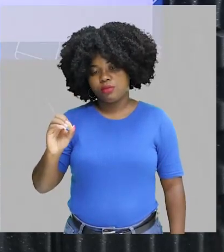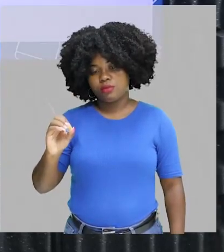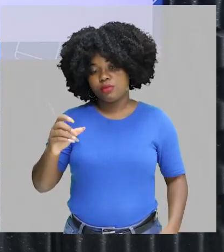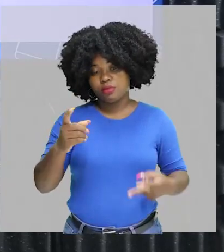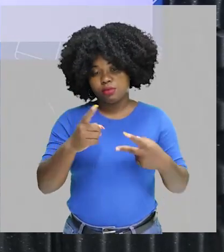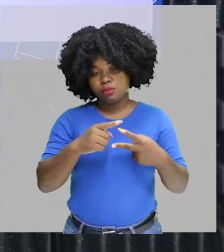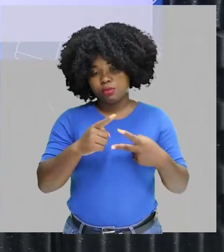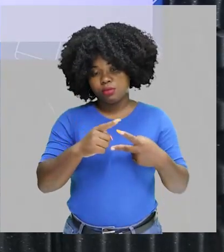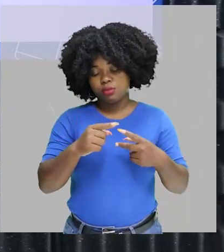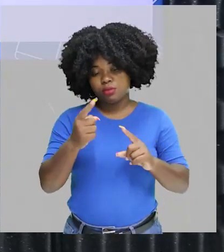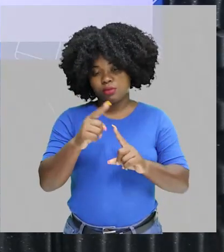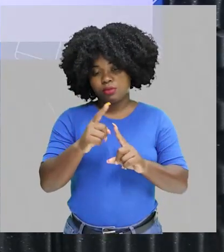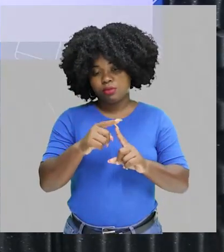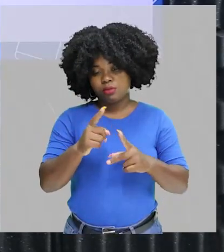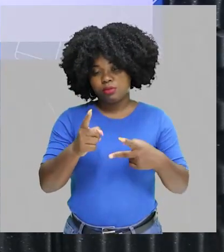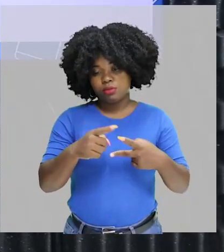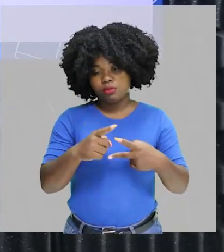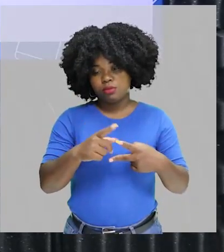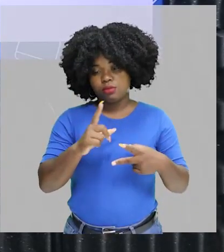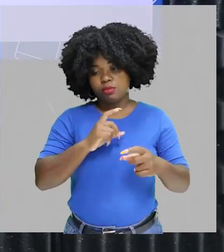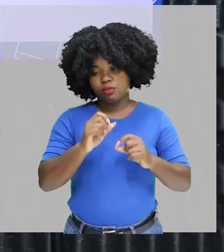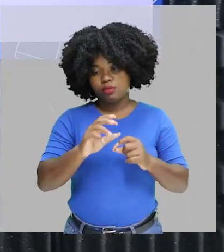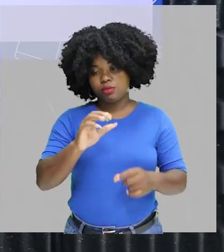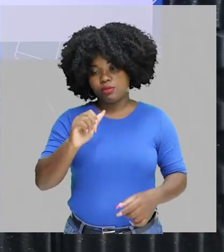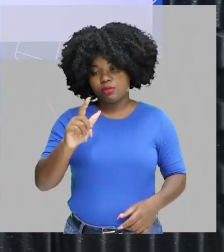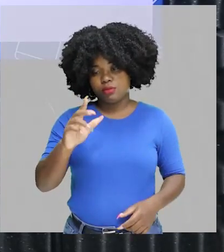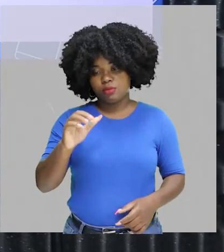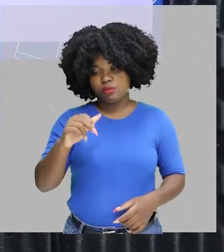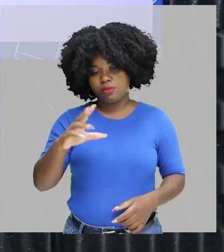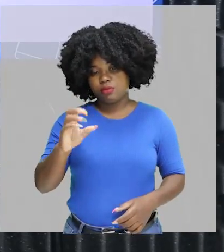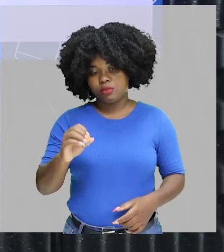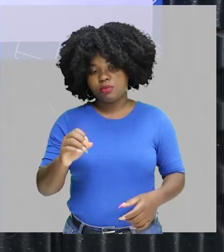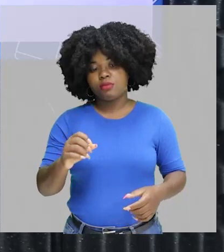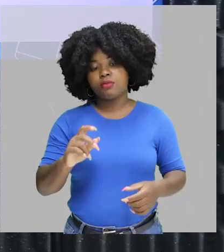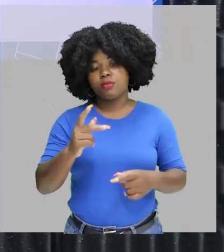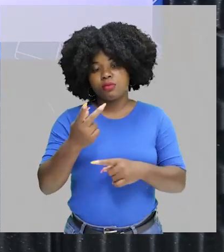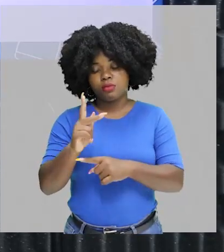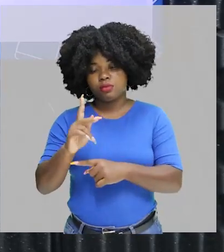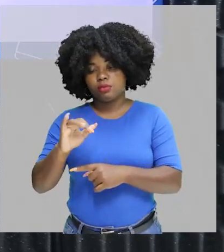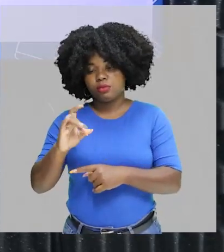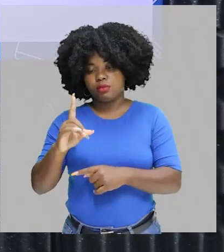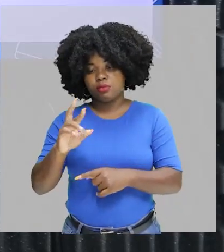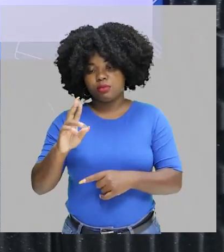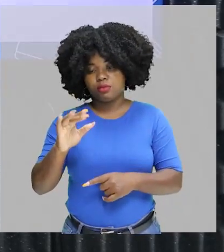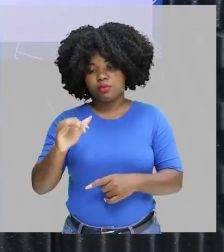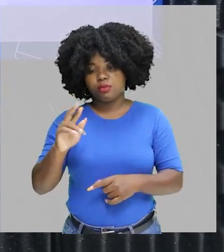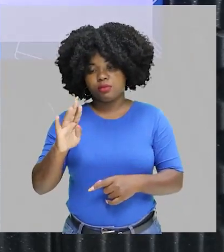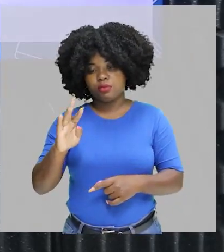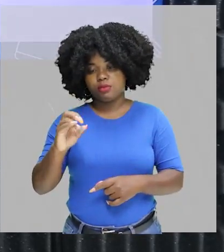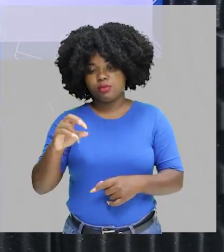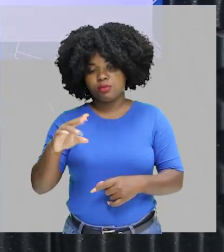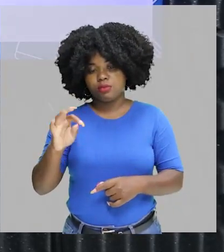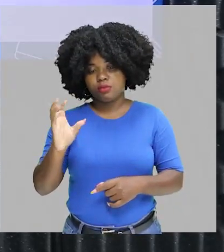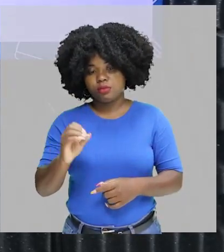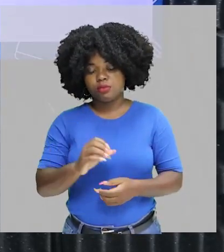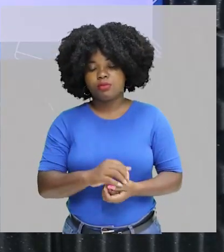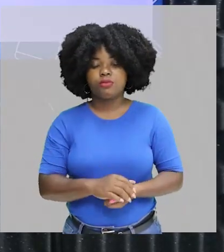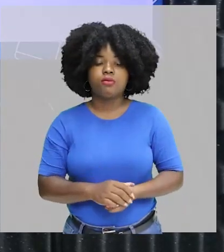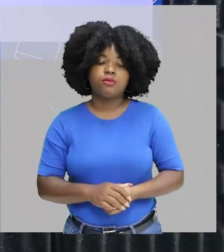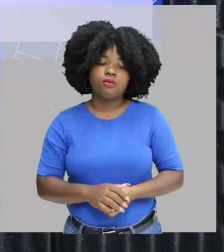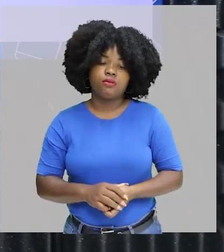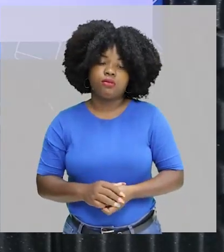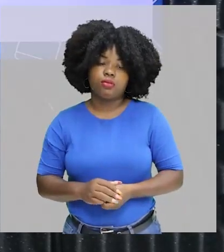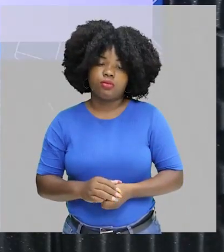de reação se processa com alcanos e hidrocarbonetos aromáticos, certo? Com alcanos